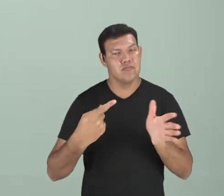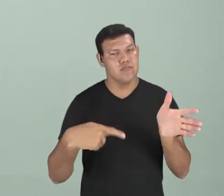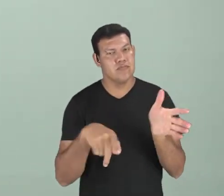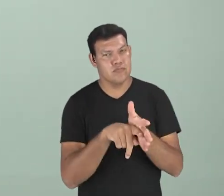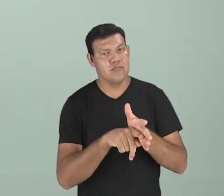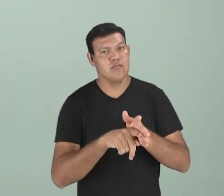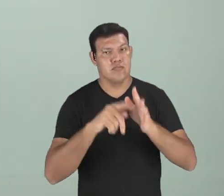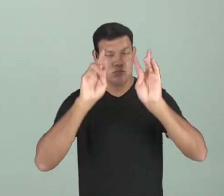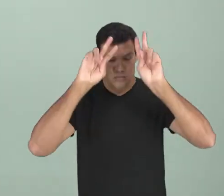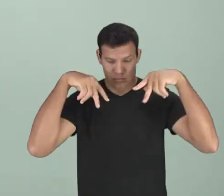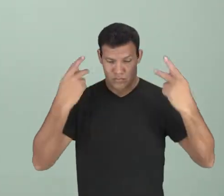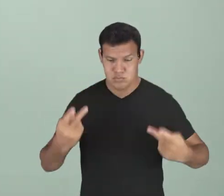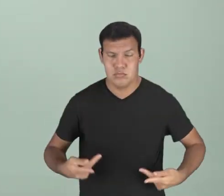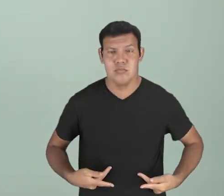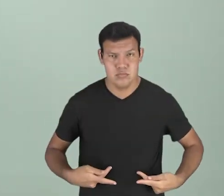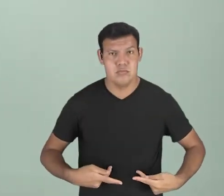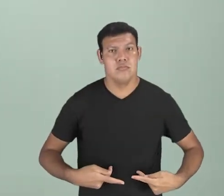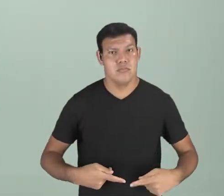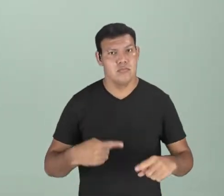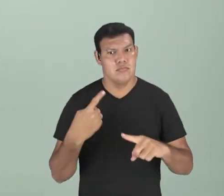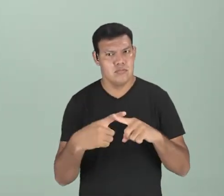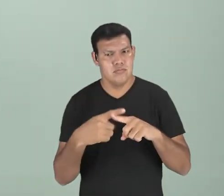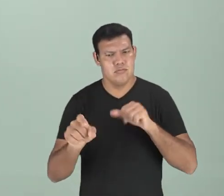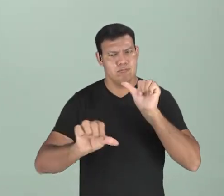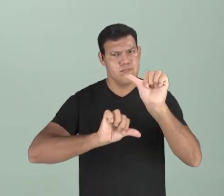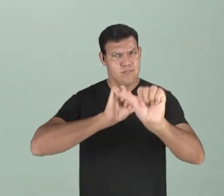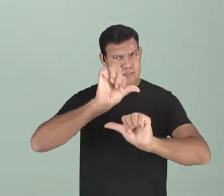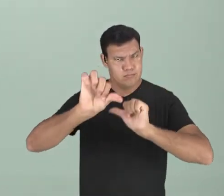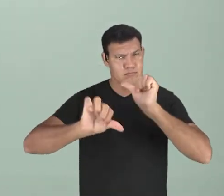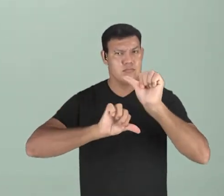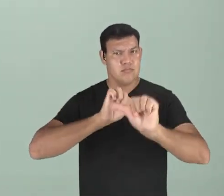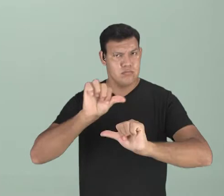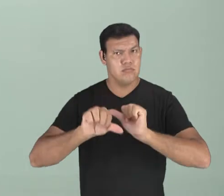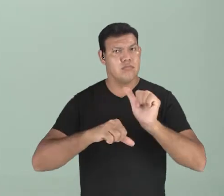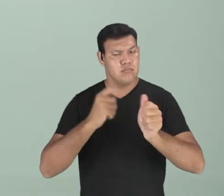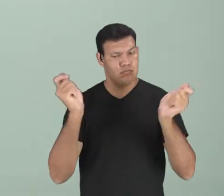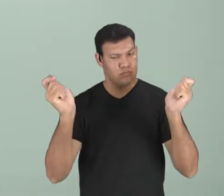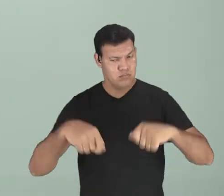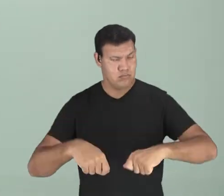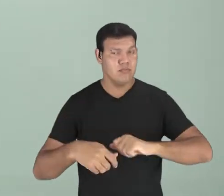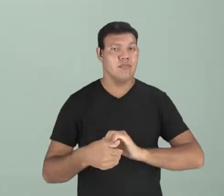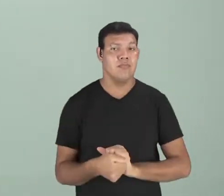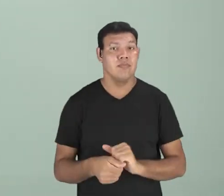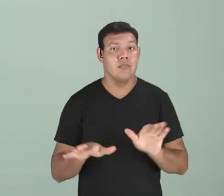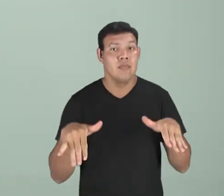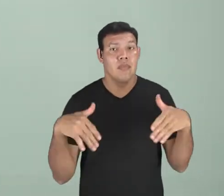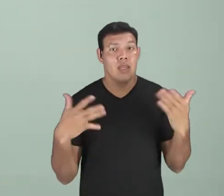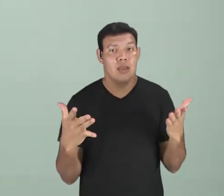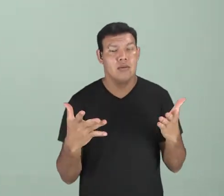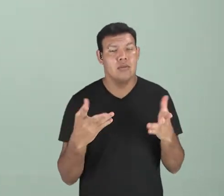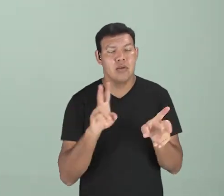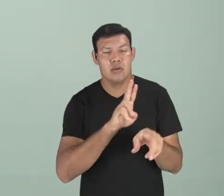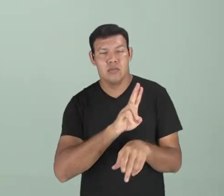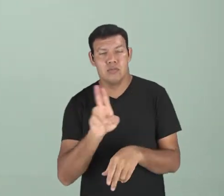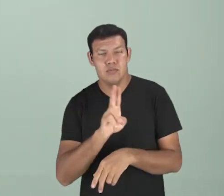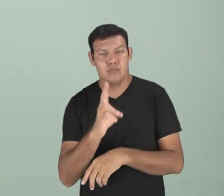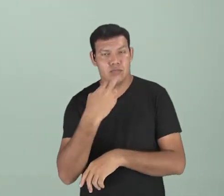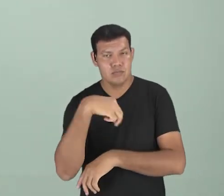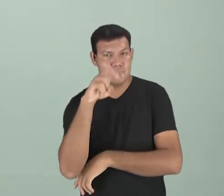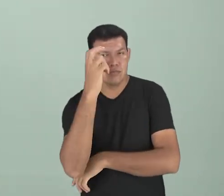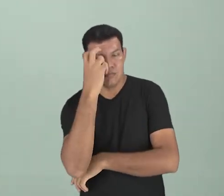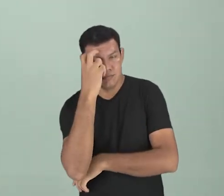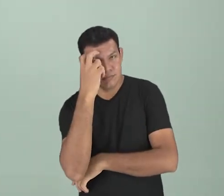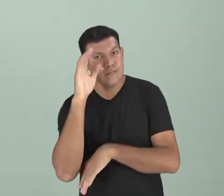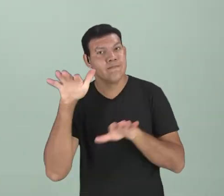Então, o trabalho humano é quem modifica a paisagem. E essa modificação, por muitos, ela é chamada de cultura. É